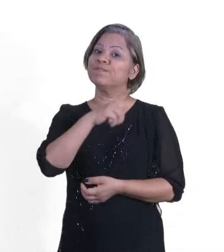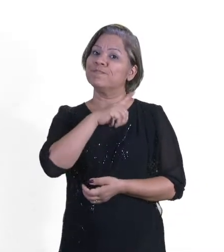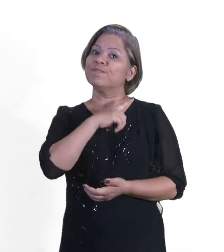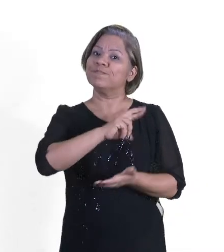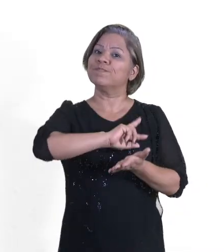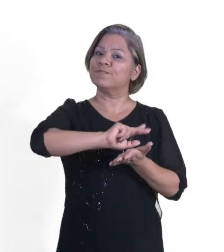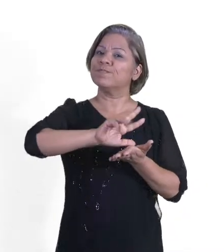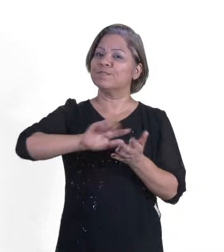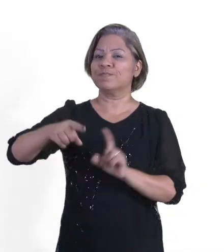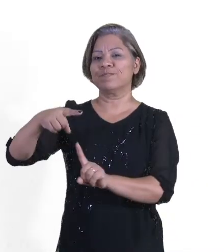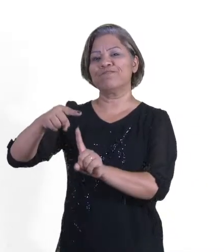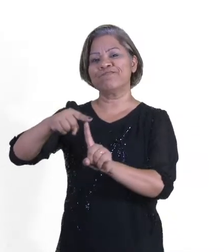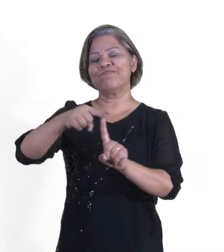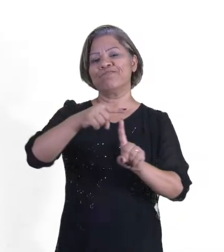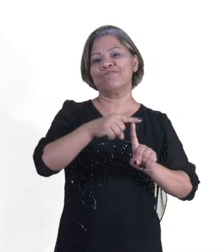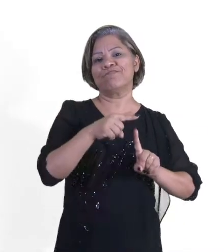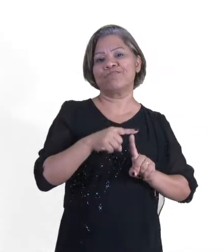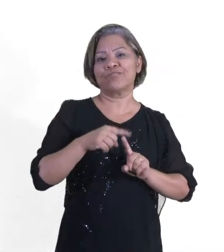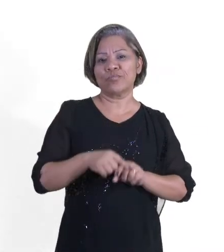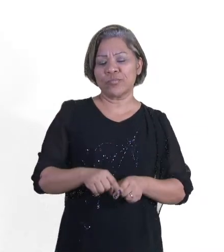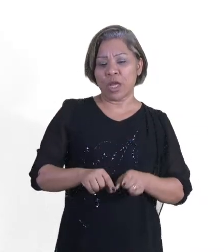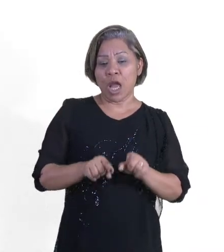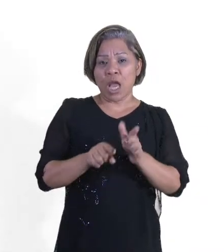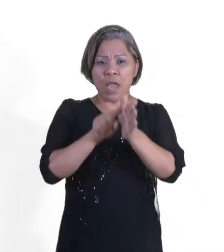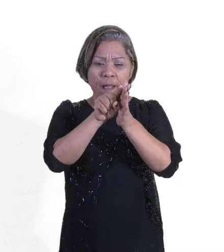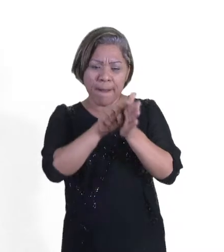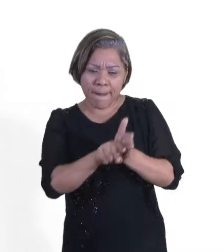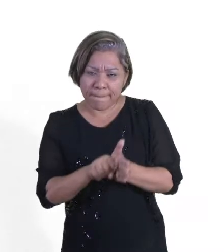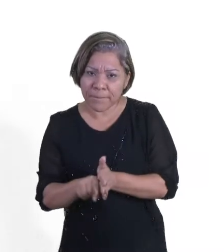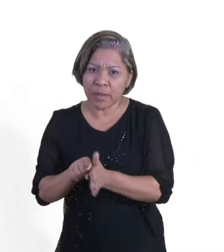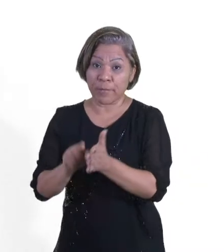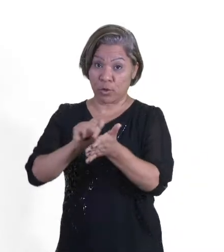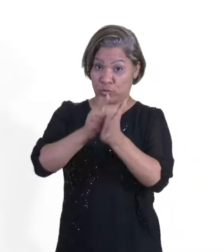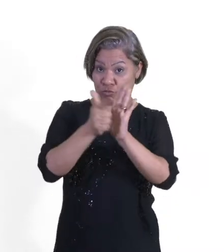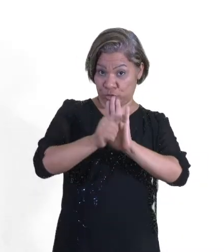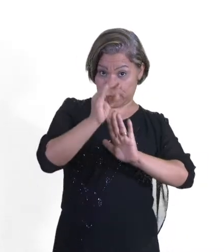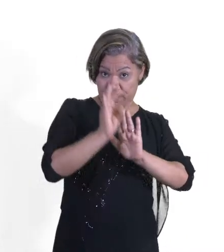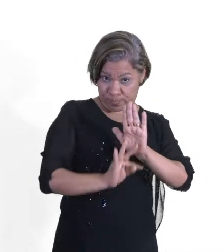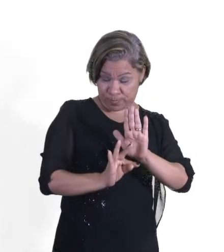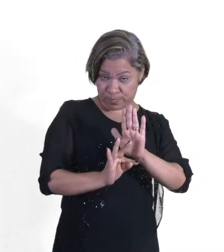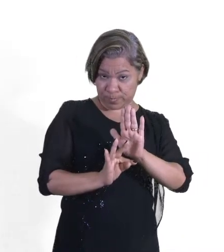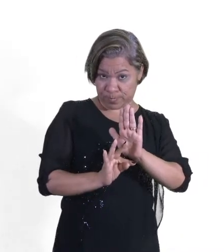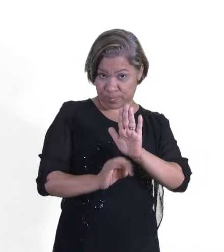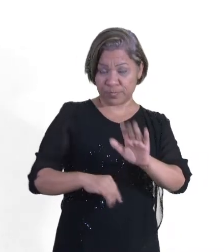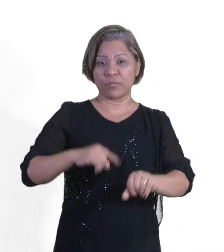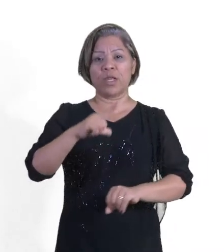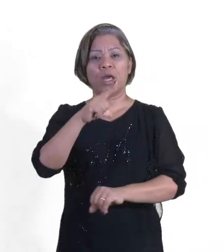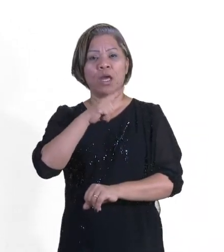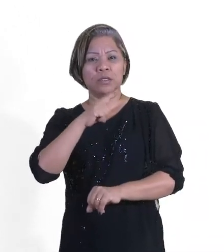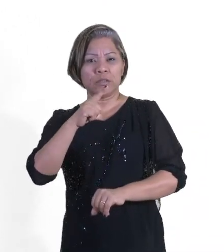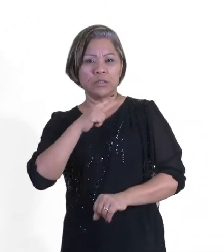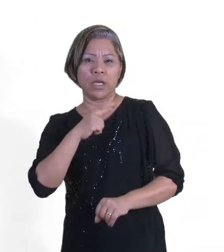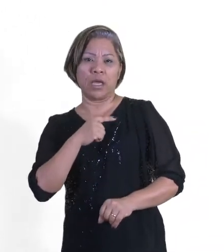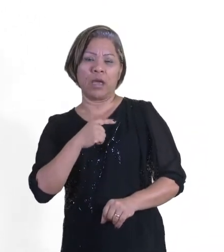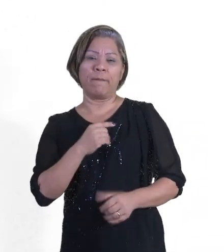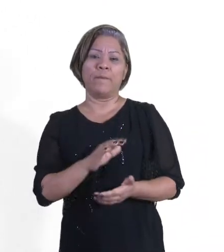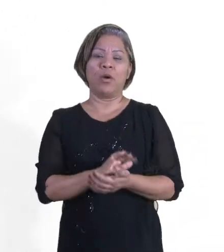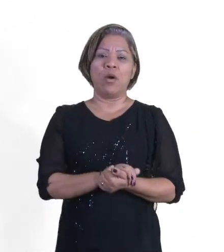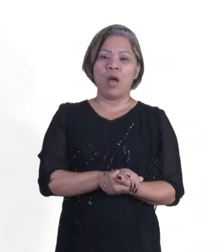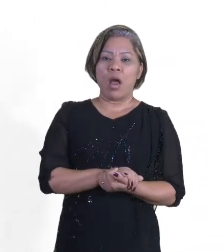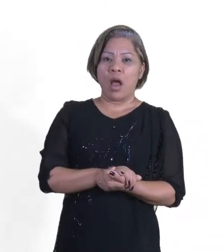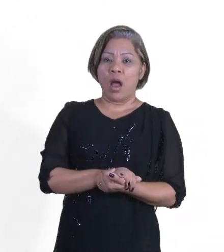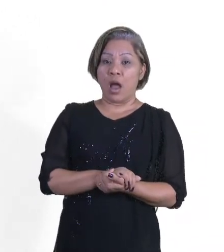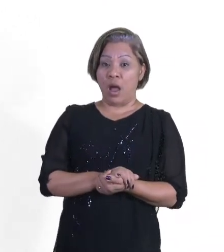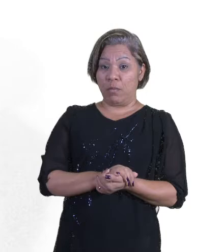que exploram outros gêneros textuais. Nós temos aí a crônica jornalística, é a